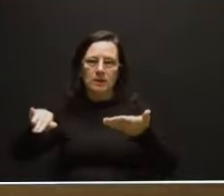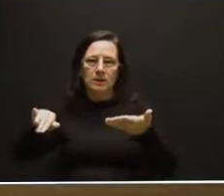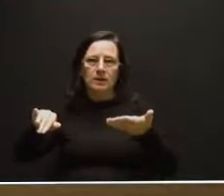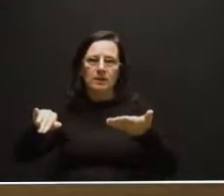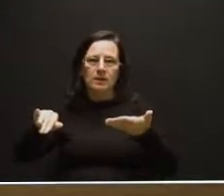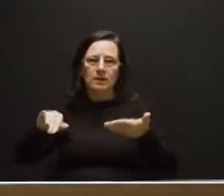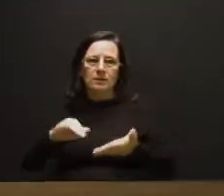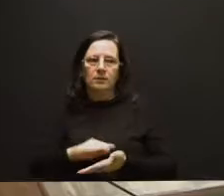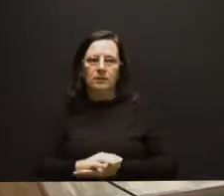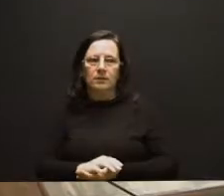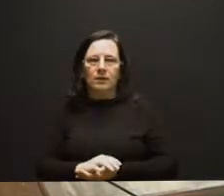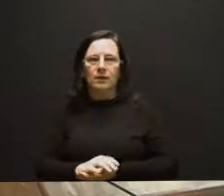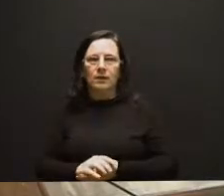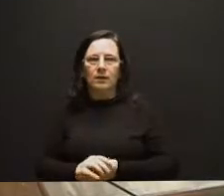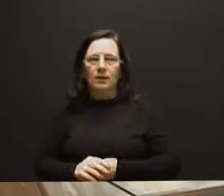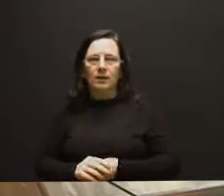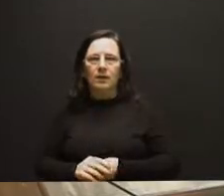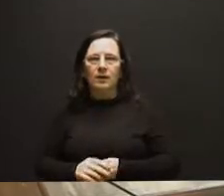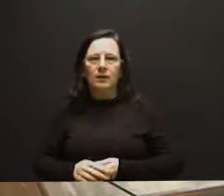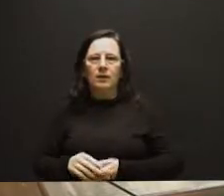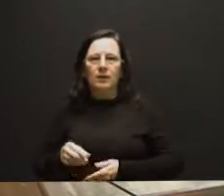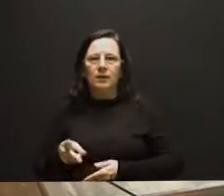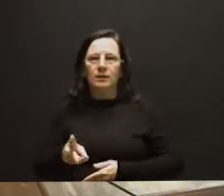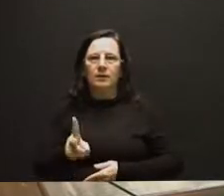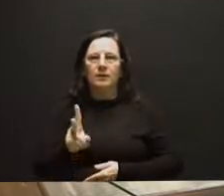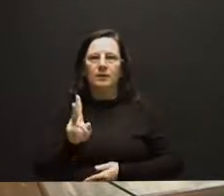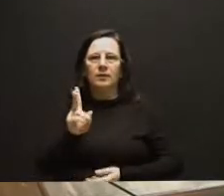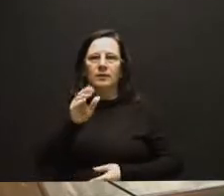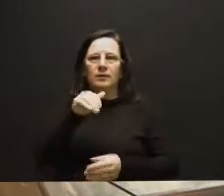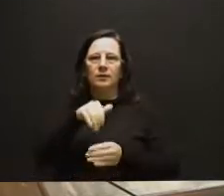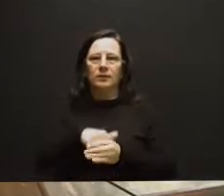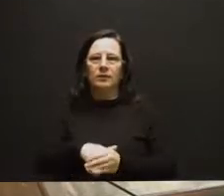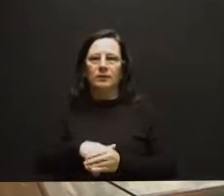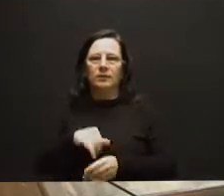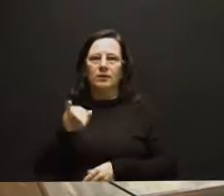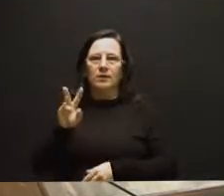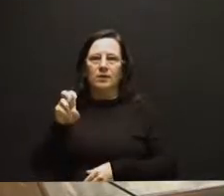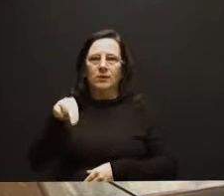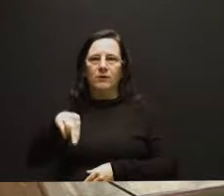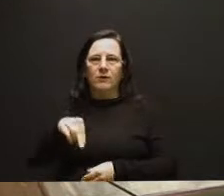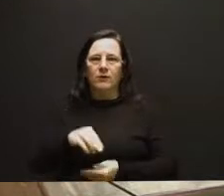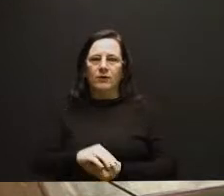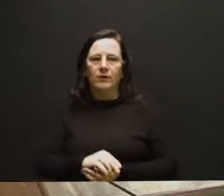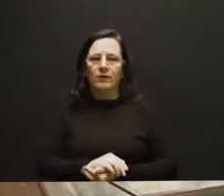contar fofocas continuar em votação com a palavra o vereador evander brando